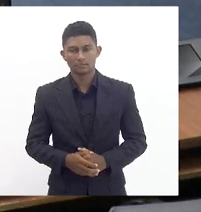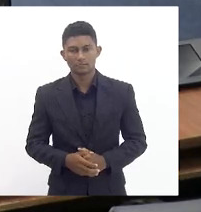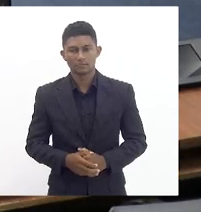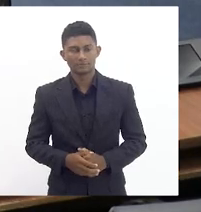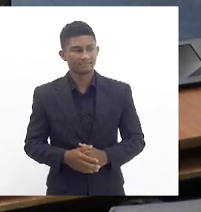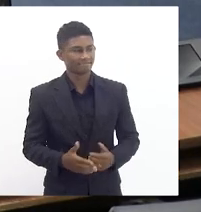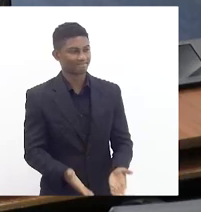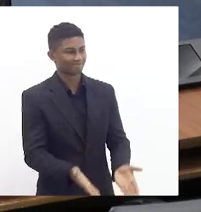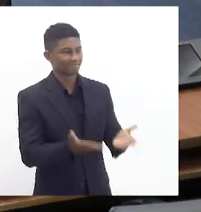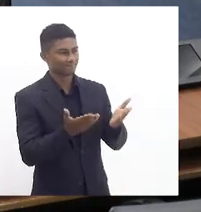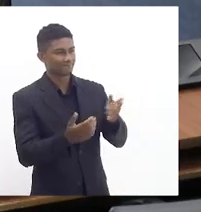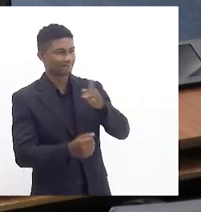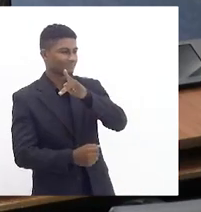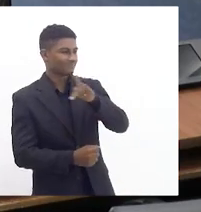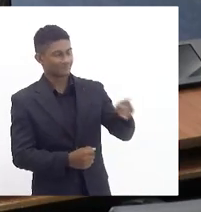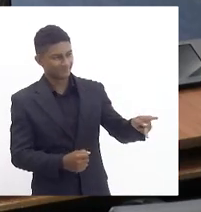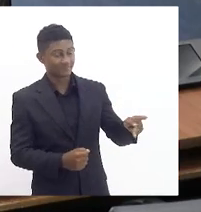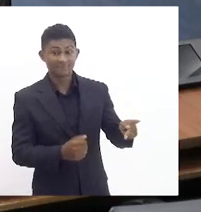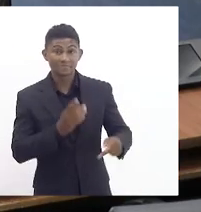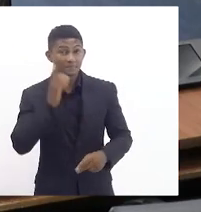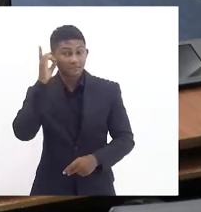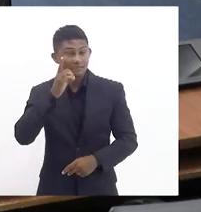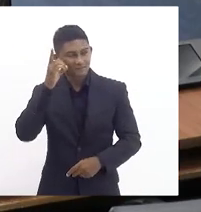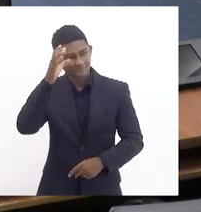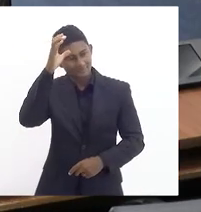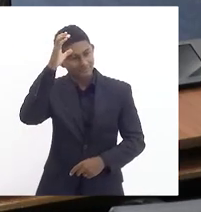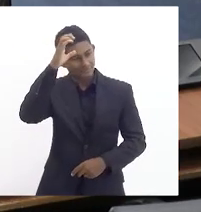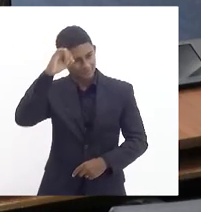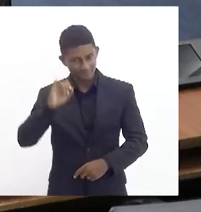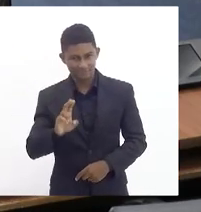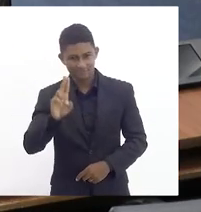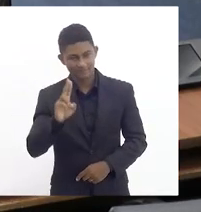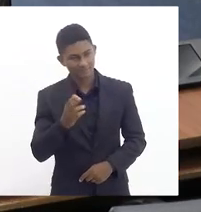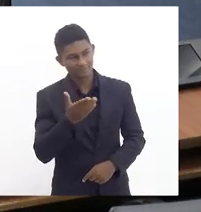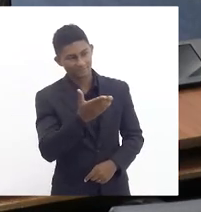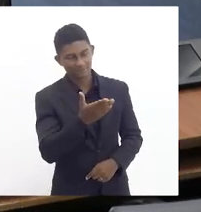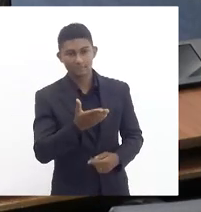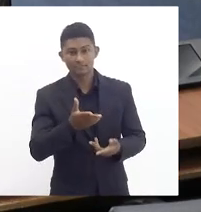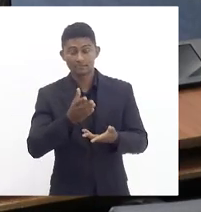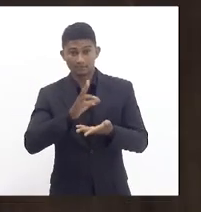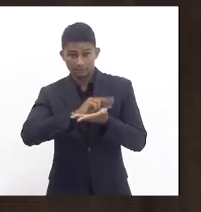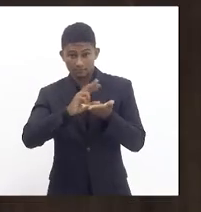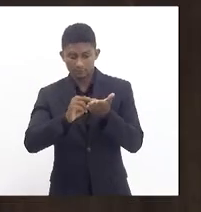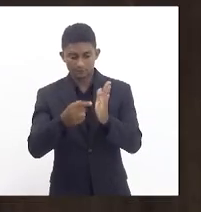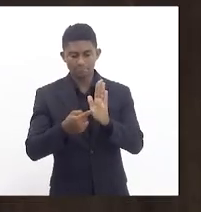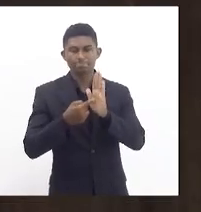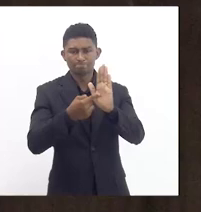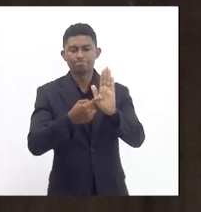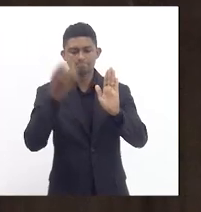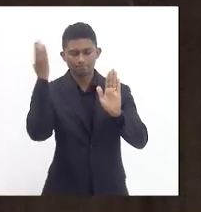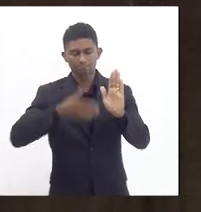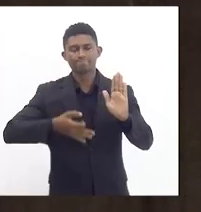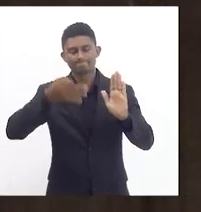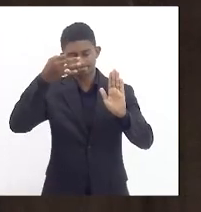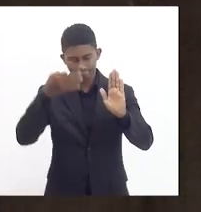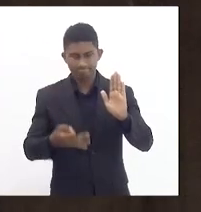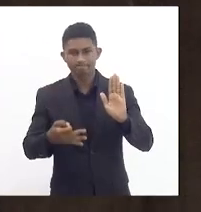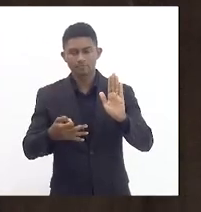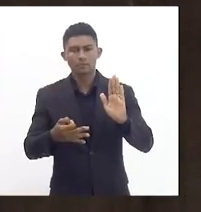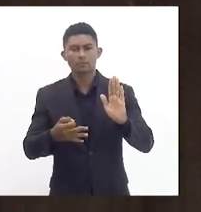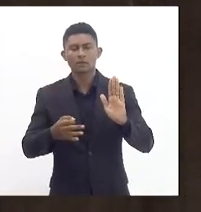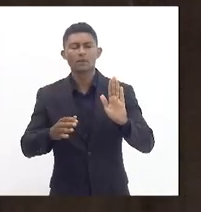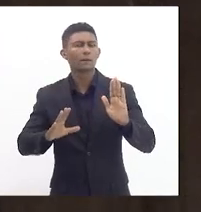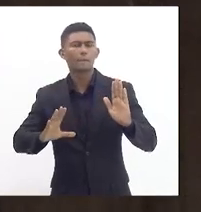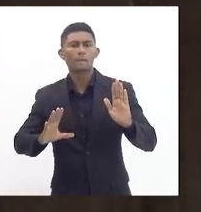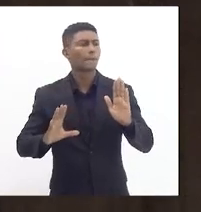Senhora presidente, deputada Tia Ju, a ata reflete com exatidão o